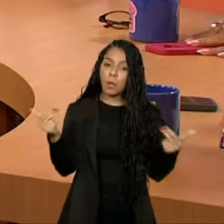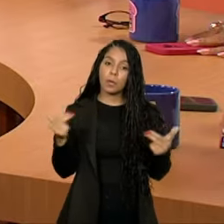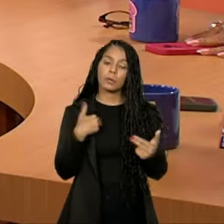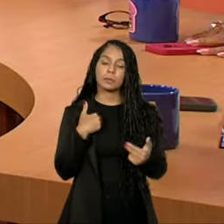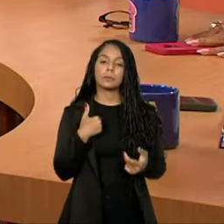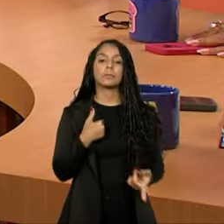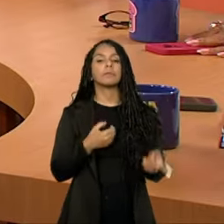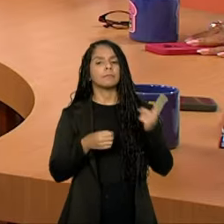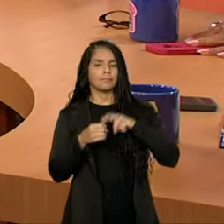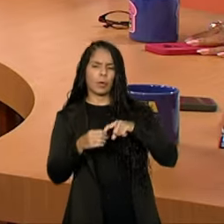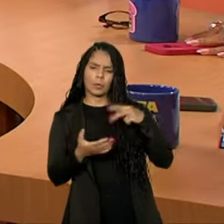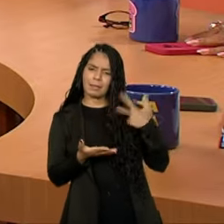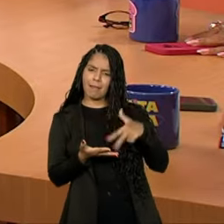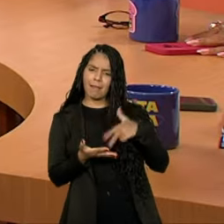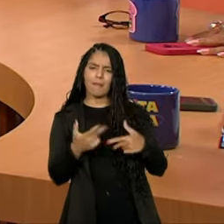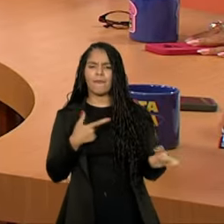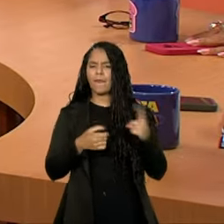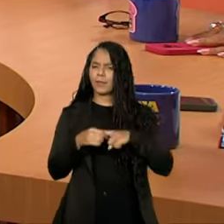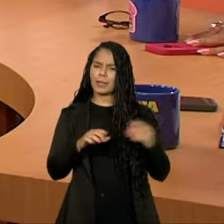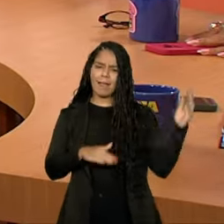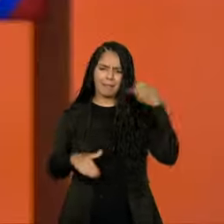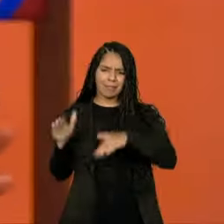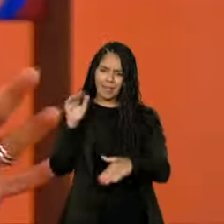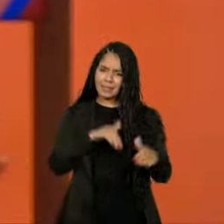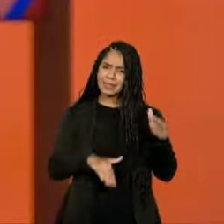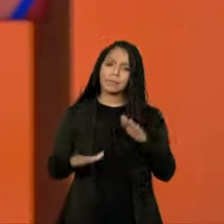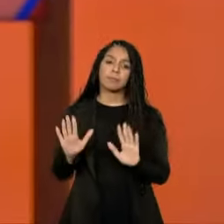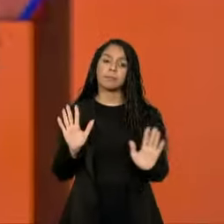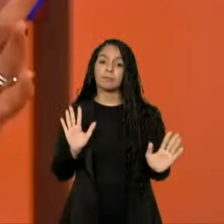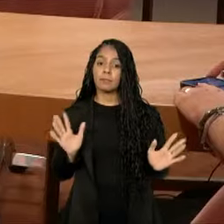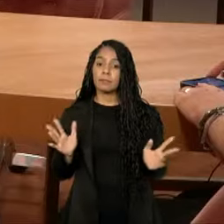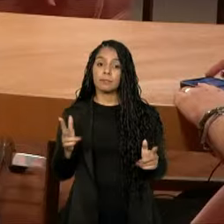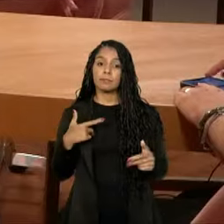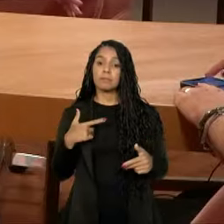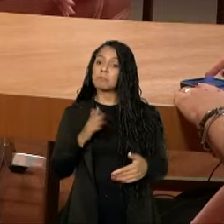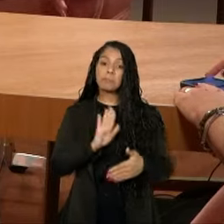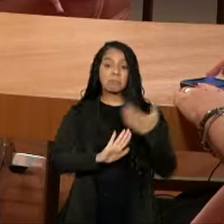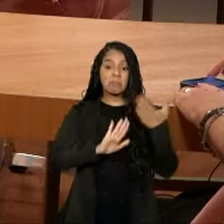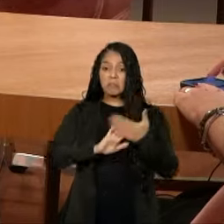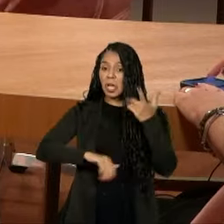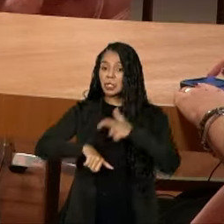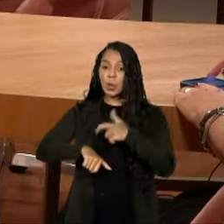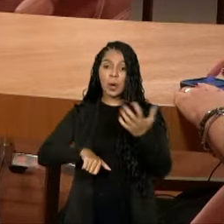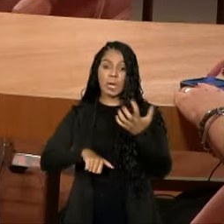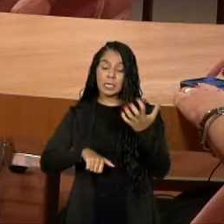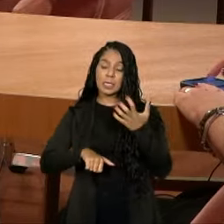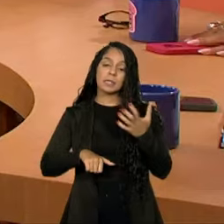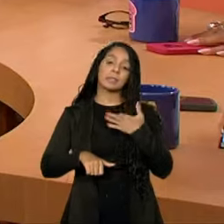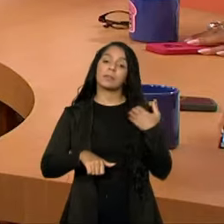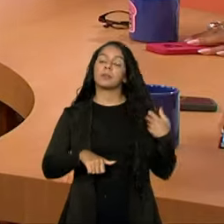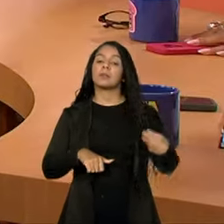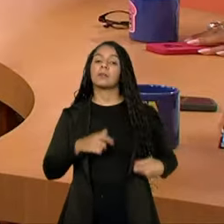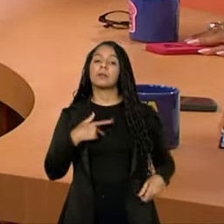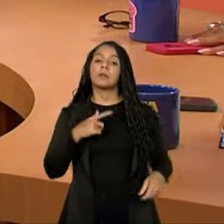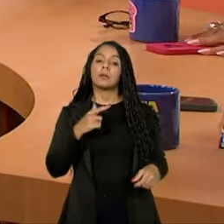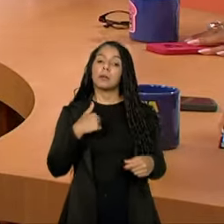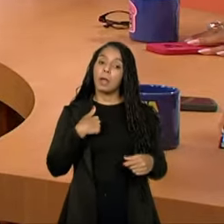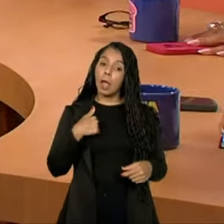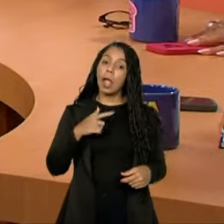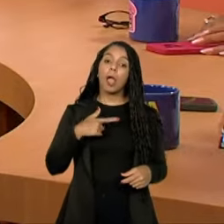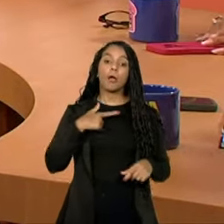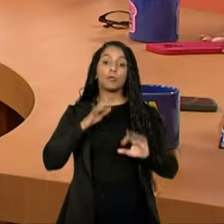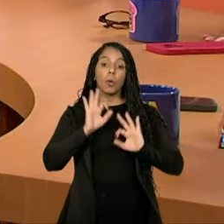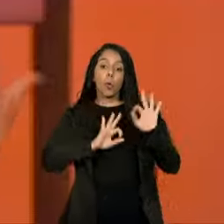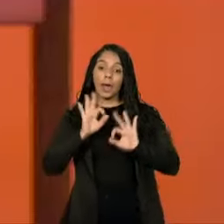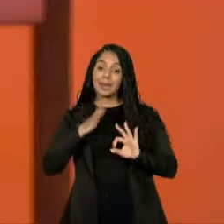eu voltei a dançar, eu voltei a nadar, eu tô, né, eu... Pode viajar a hora que quiser. Gerir o seu tempo, meu os seus tempo desejos. De um outro, né? Eu vou gastar agora. É,